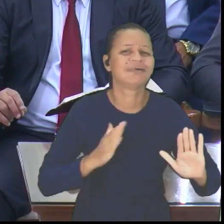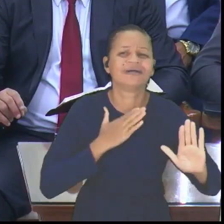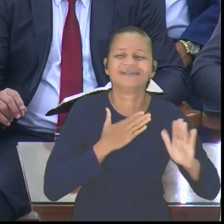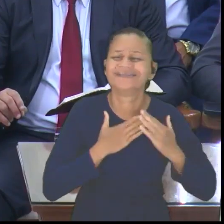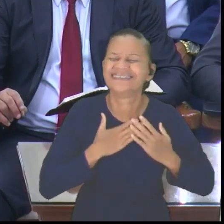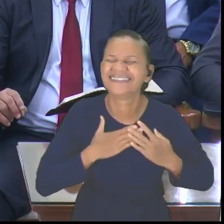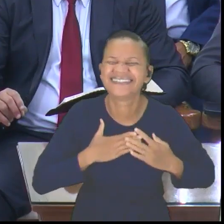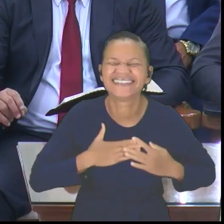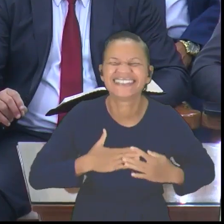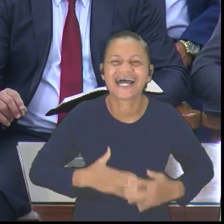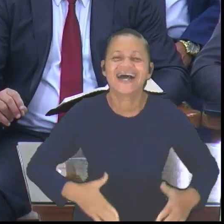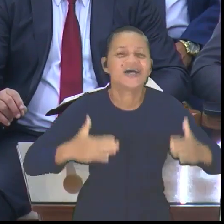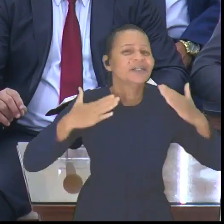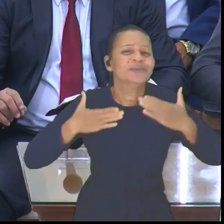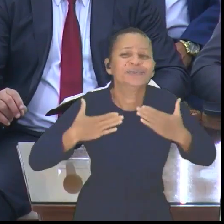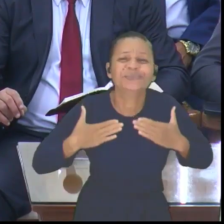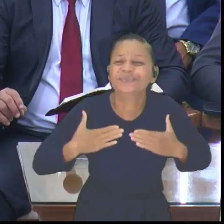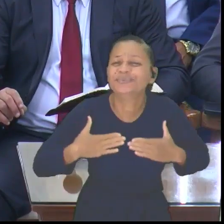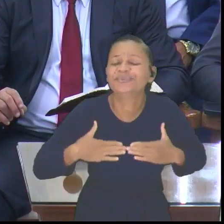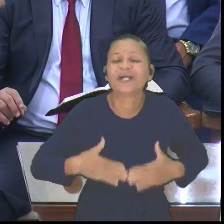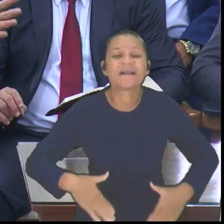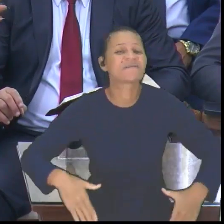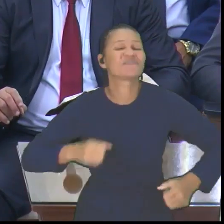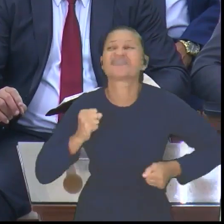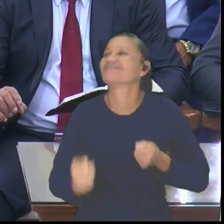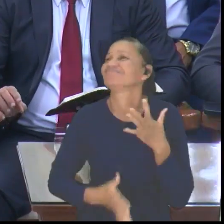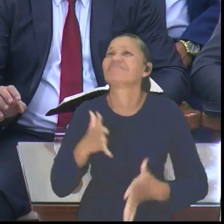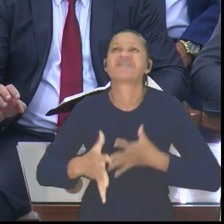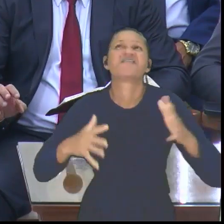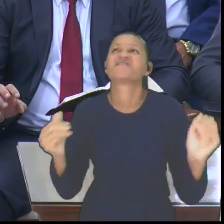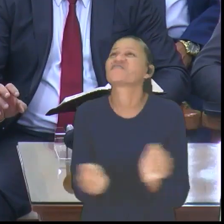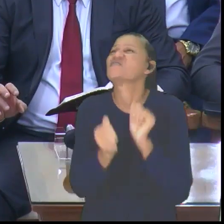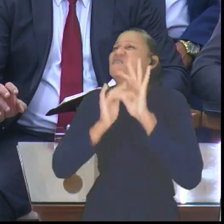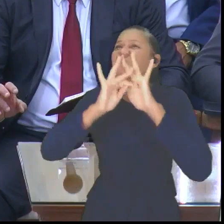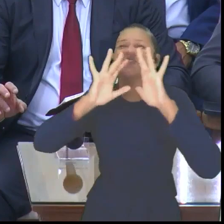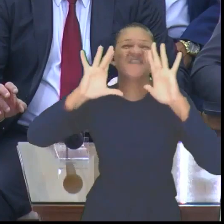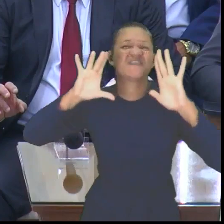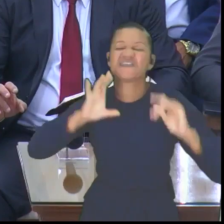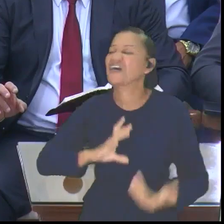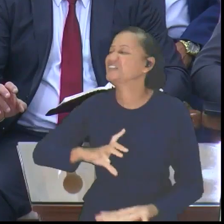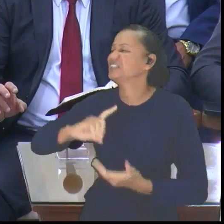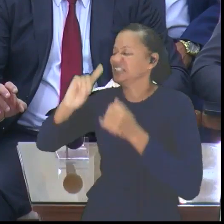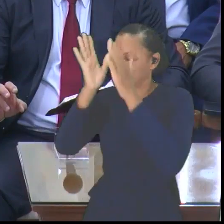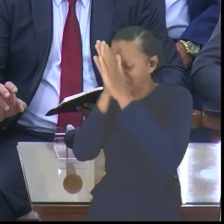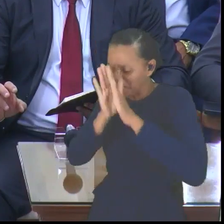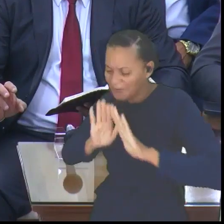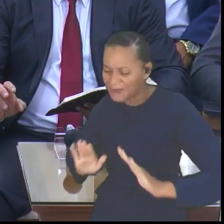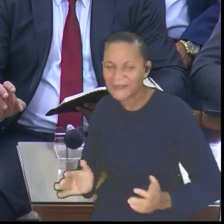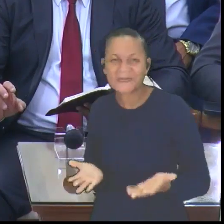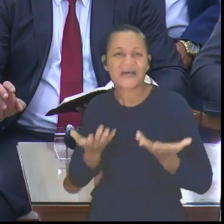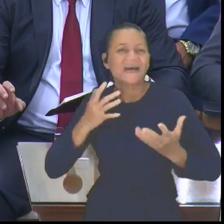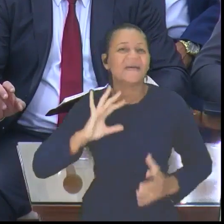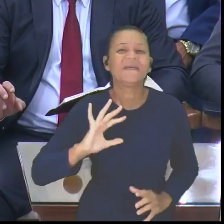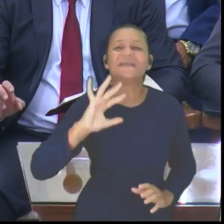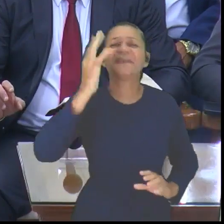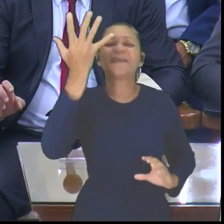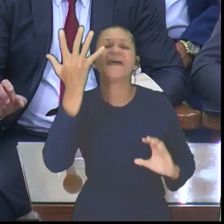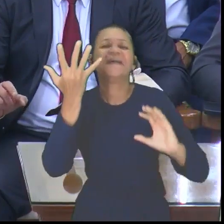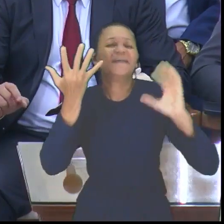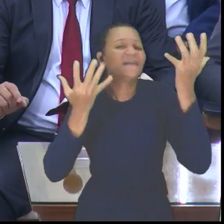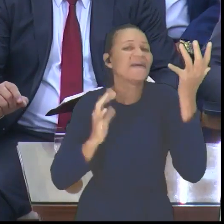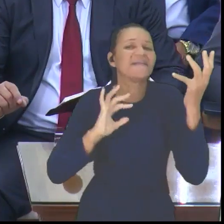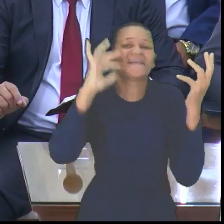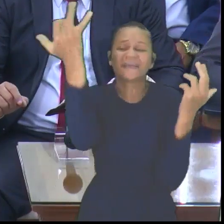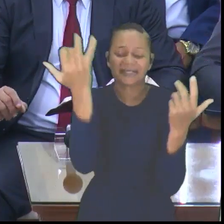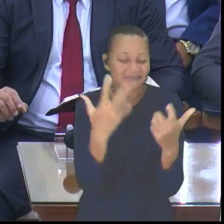alma, descanse e dê glória a Deus e o adore independente das coisas que você